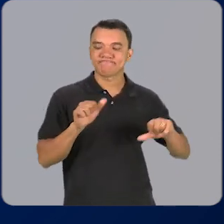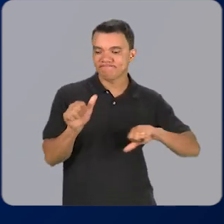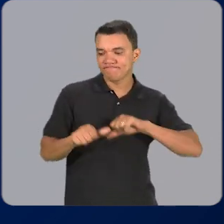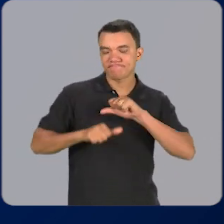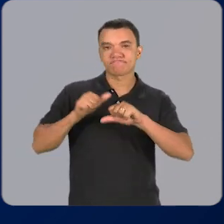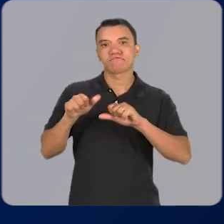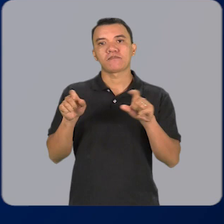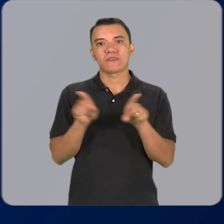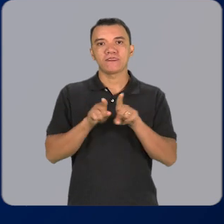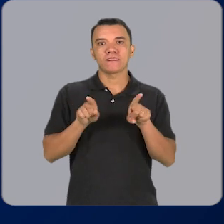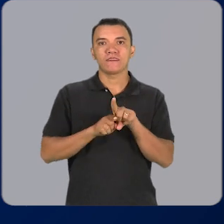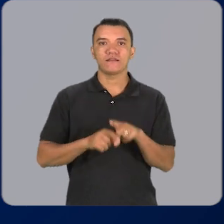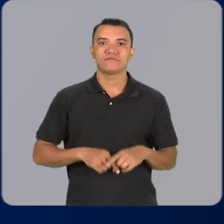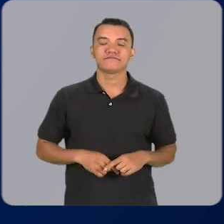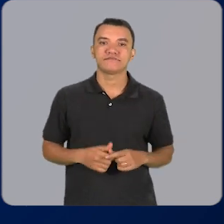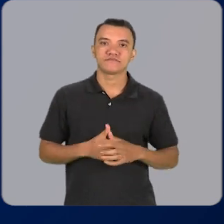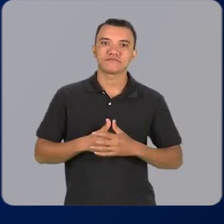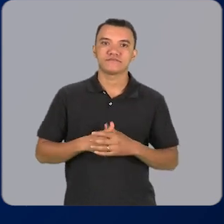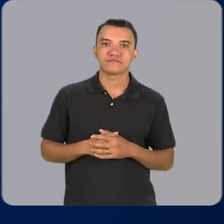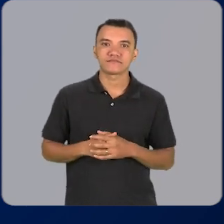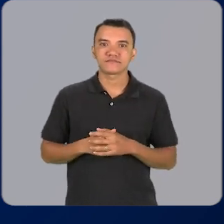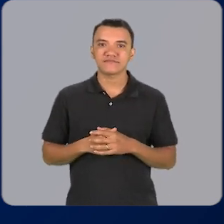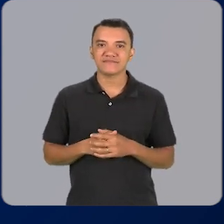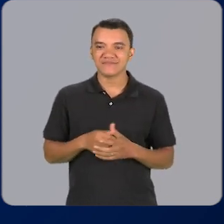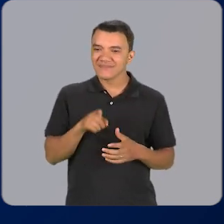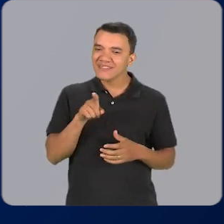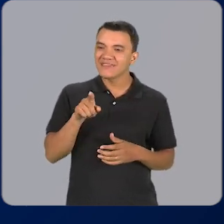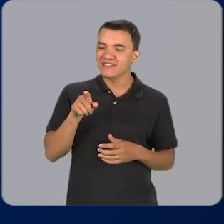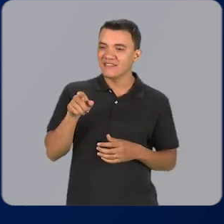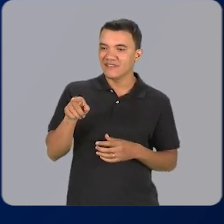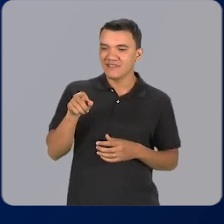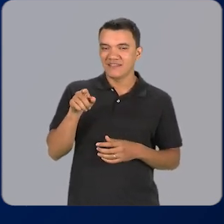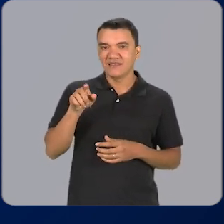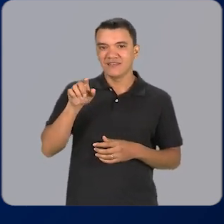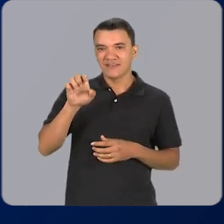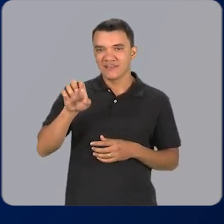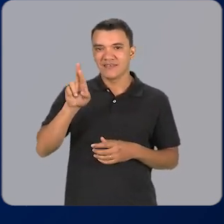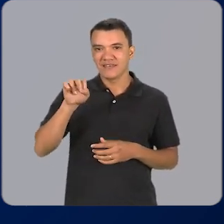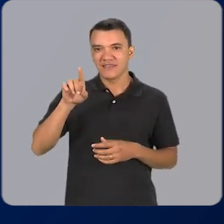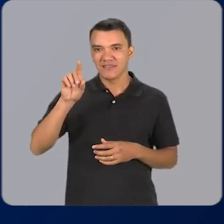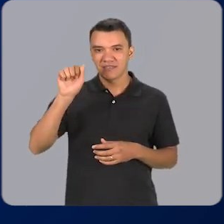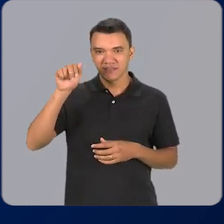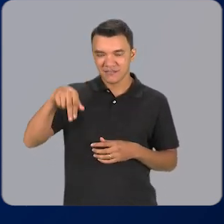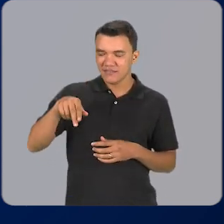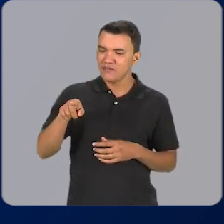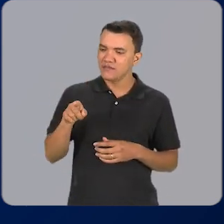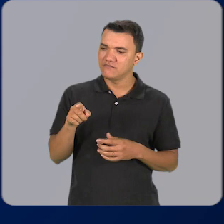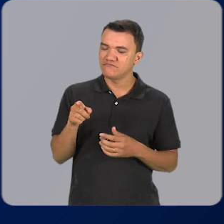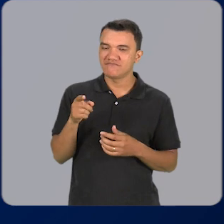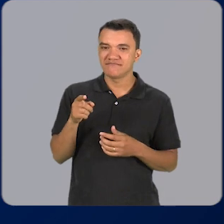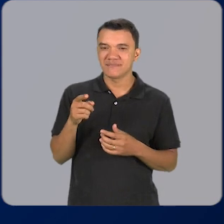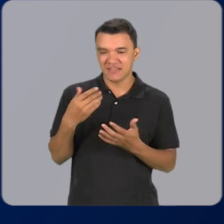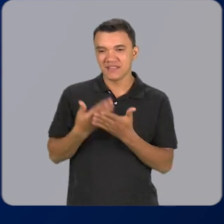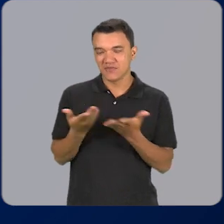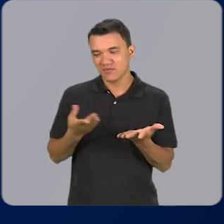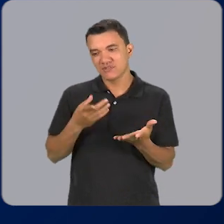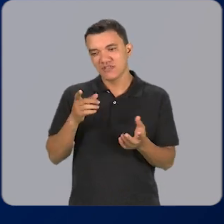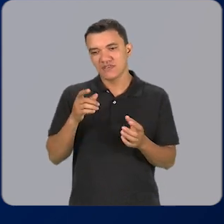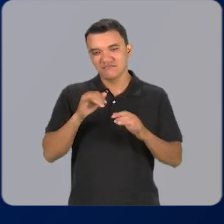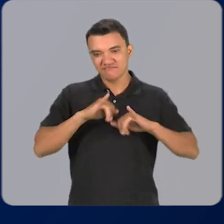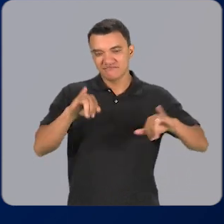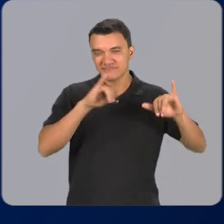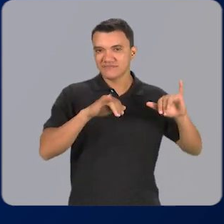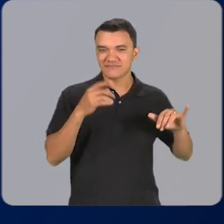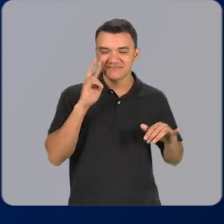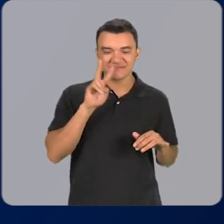na sua porta. Você percebeu alguma mudança durante esse período? O pessoal começou a agir diferente, sei lá, com álcool em